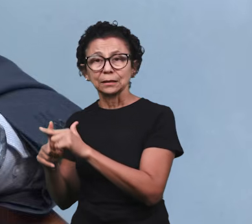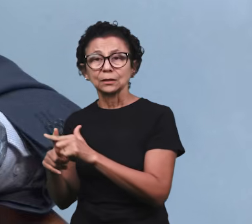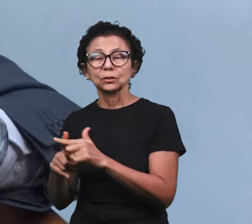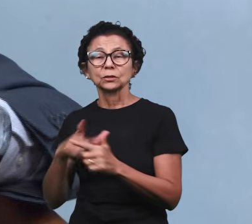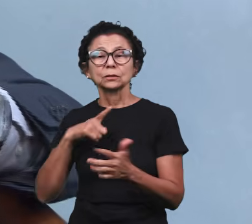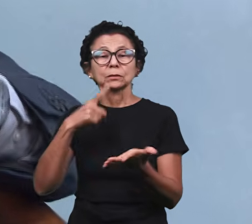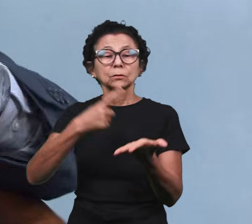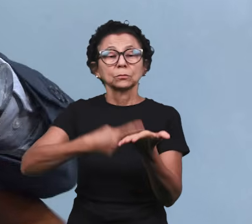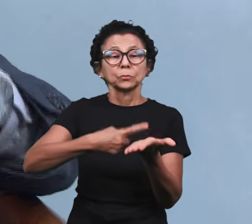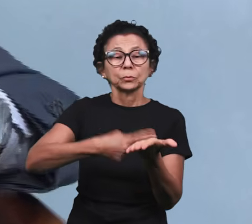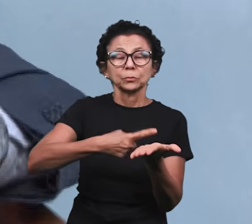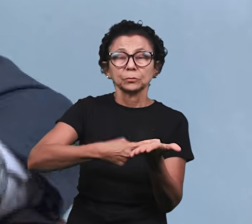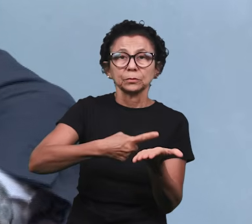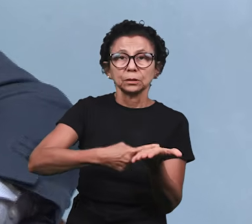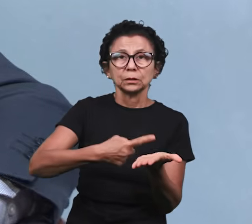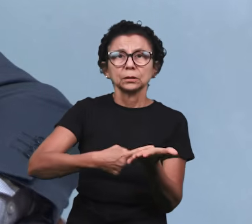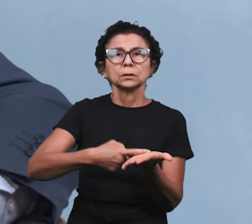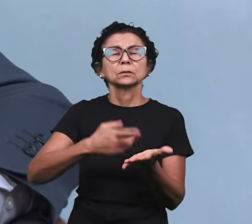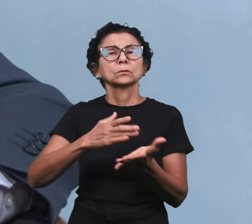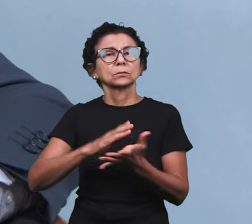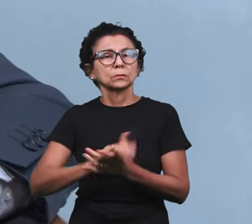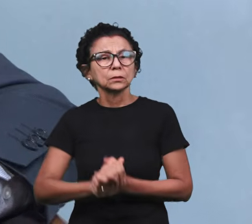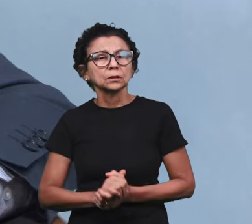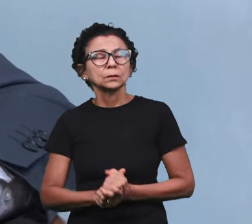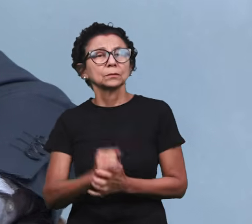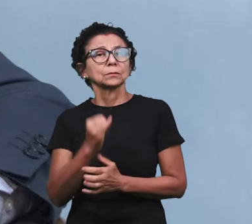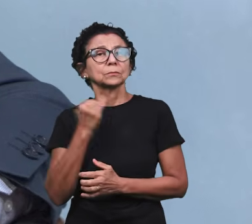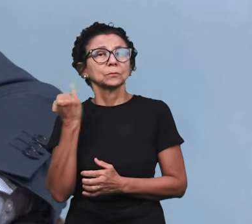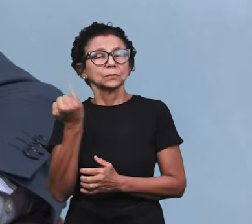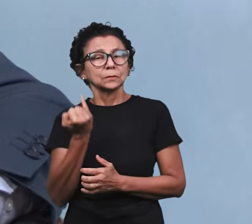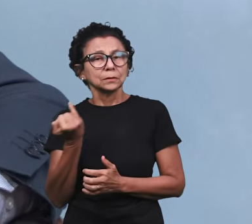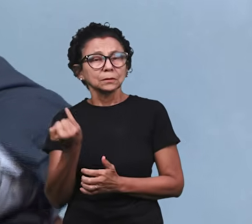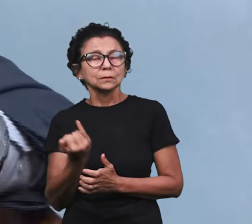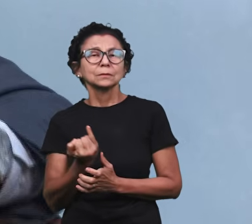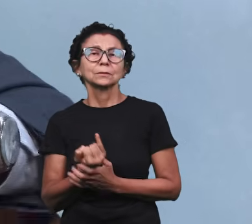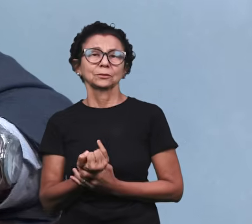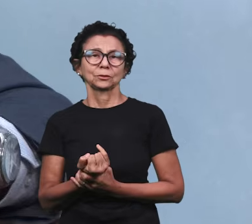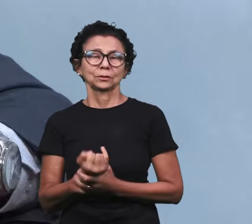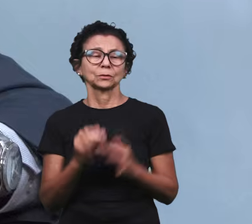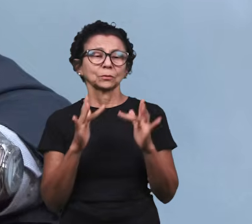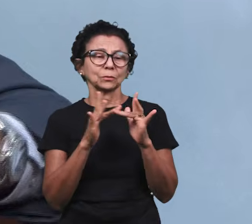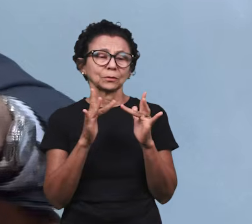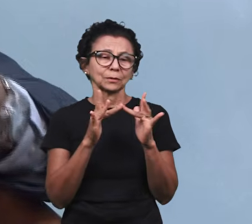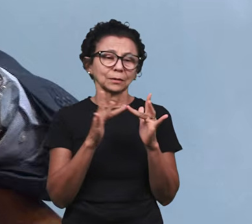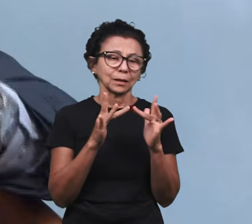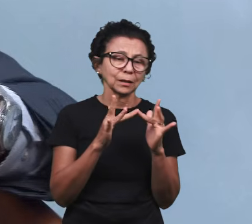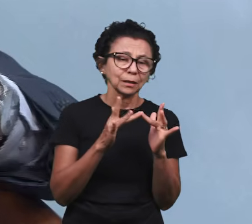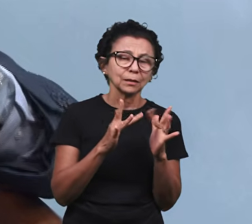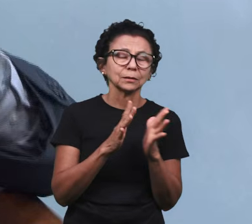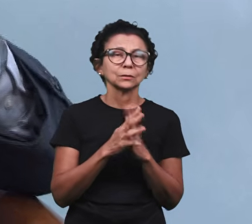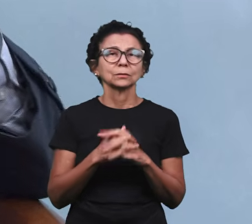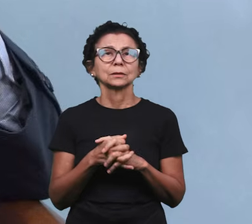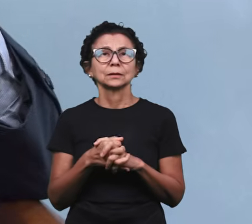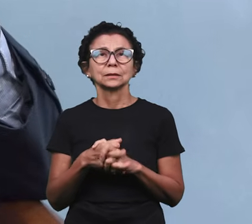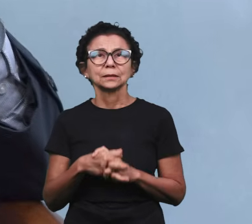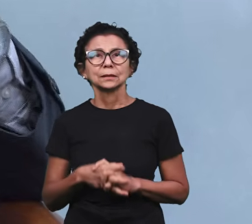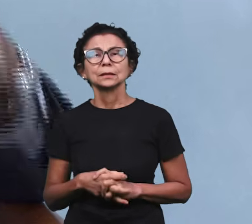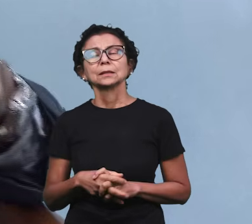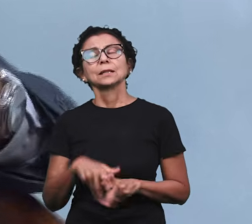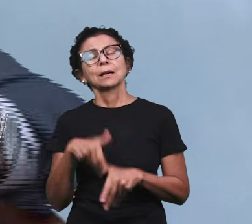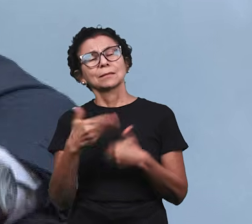gente sabe conduzir as coisas. Então é importante isso. Nós temos a nossa identidade, a